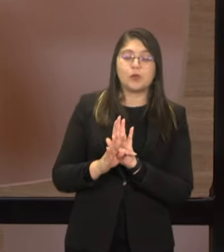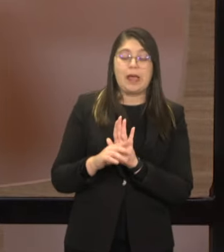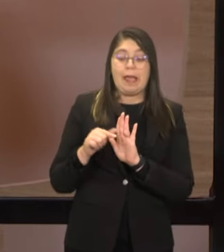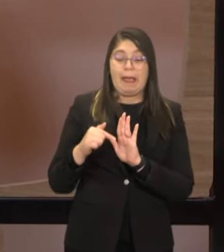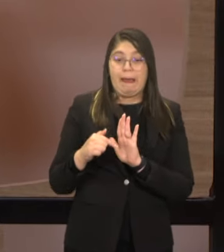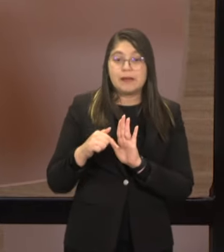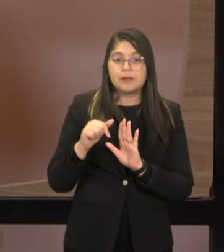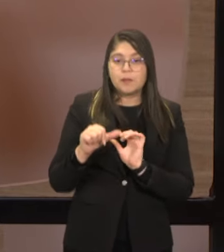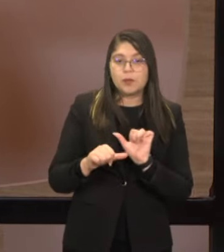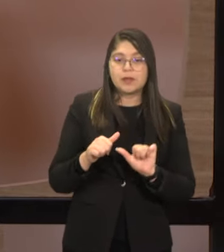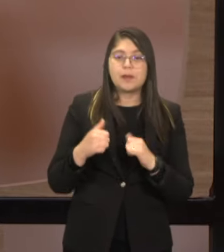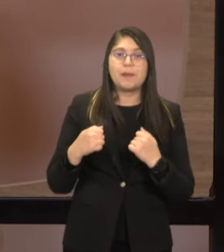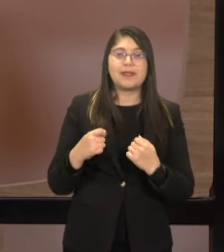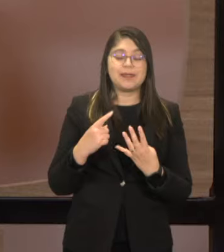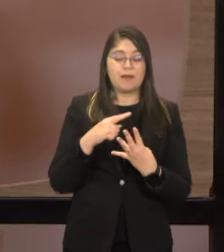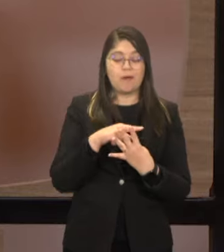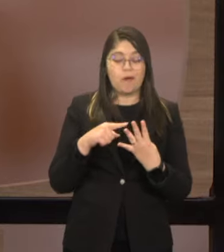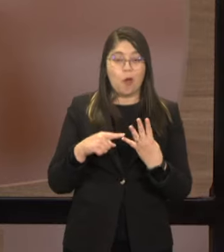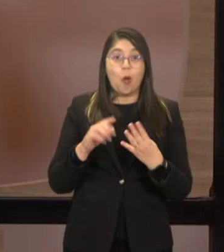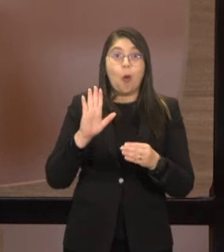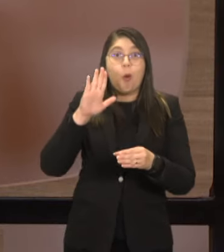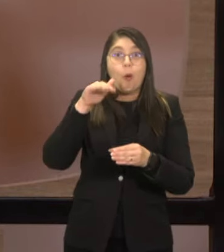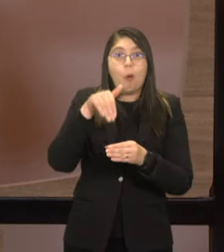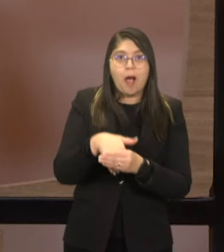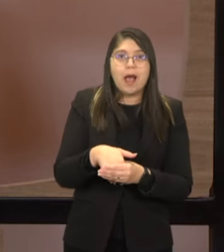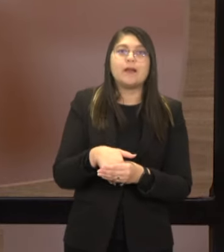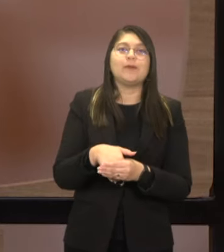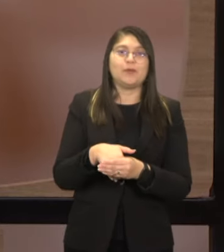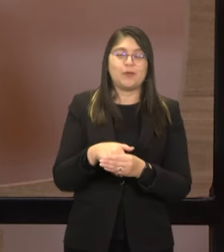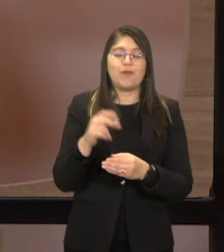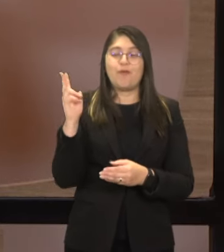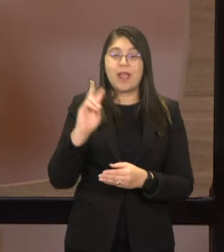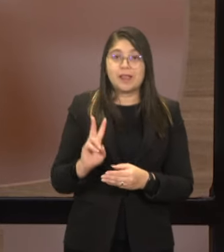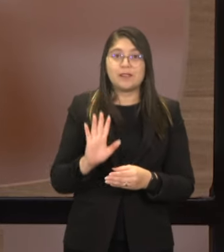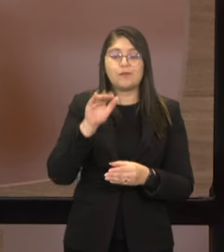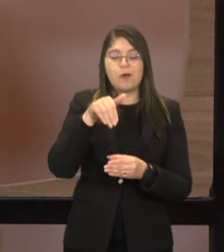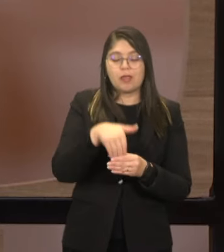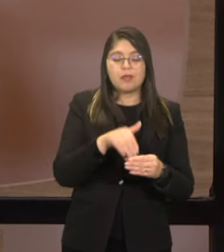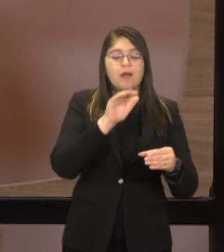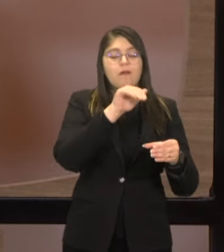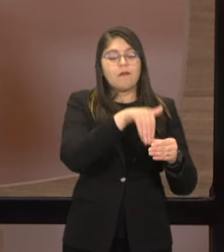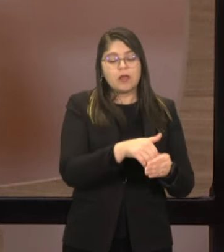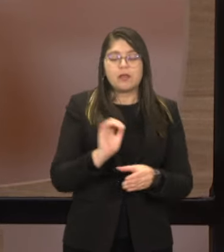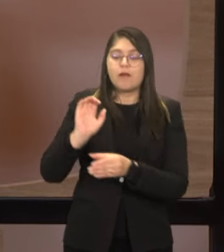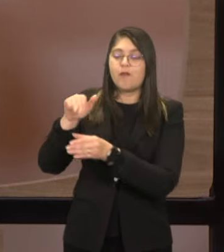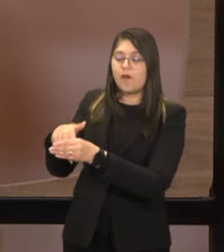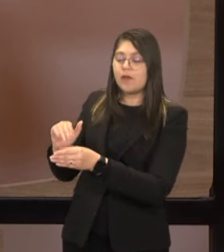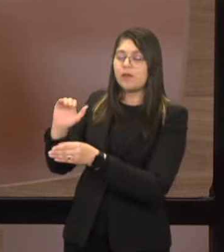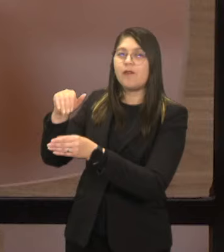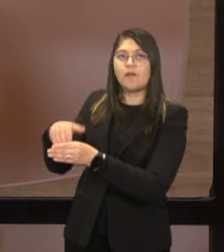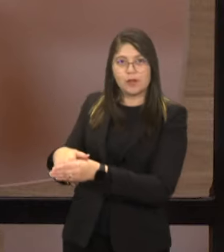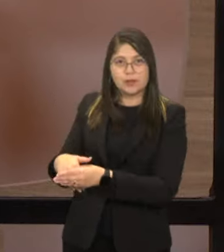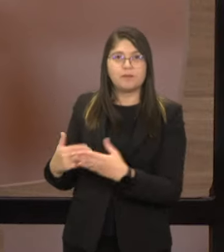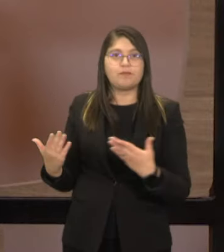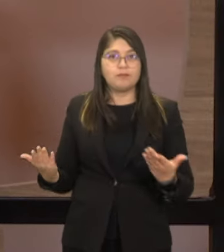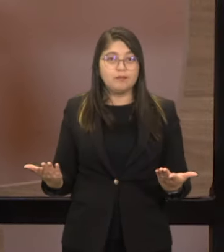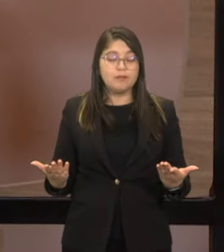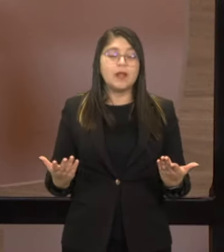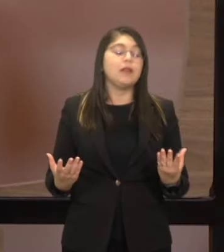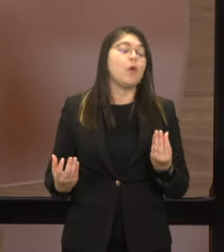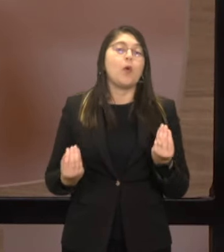ter 4 votações. E o que se alega nessa ação direta de inconstitucionalidade? Que essa alteração na forma de